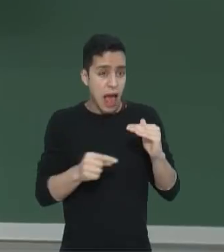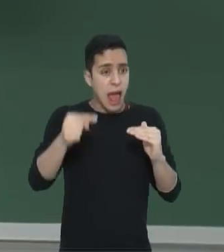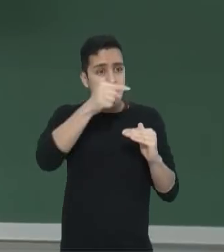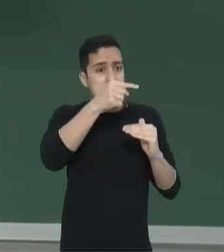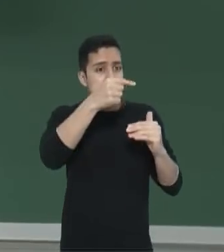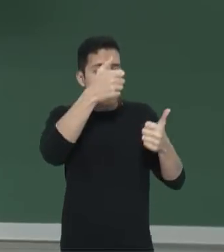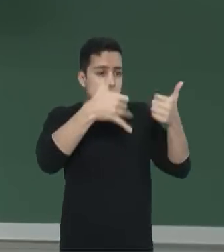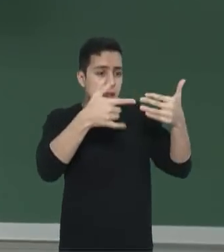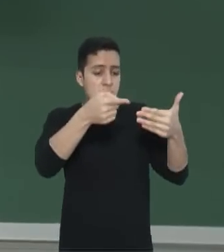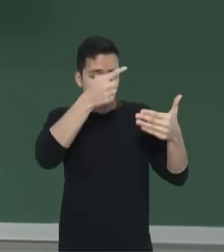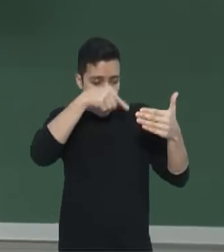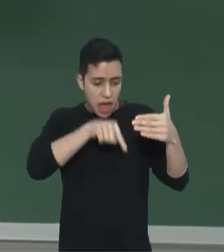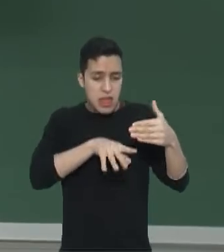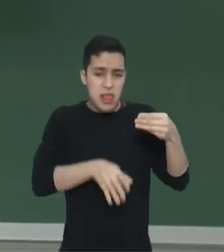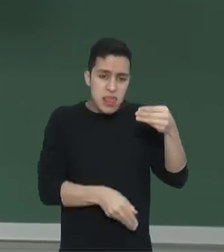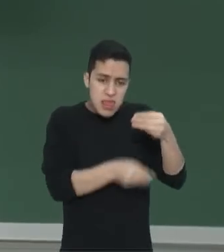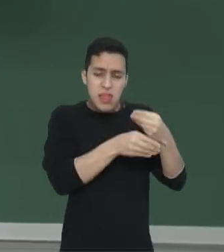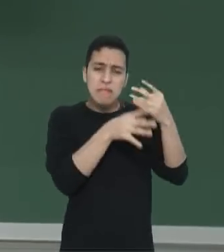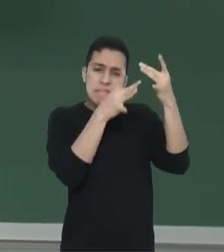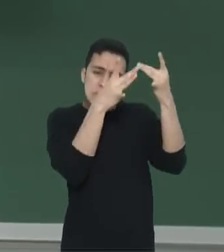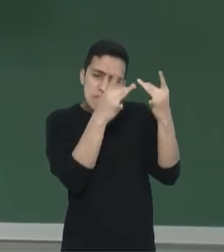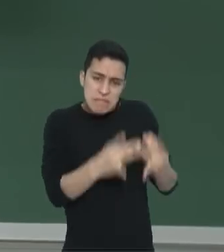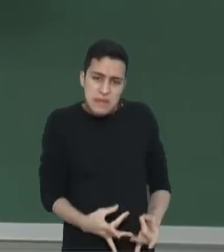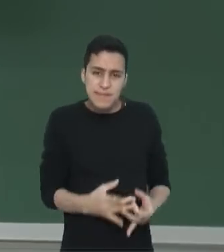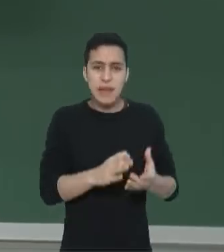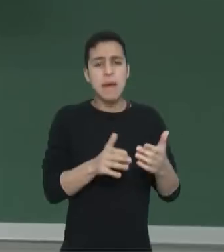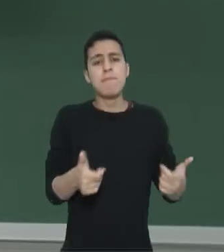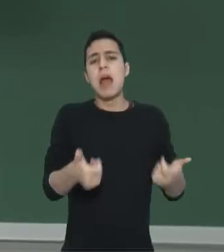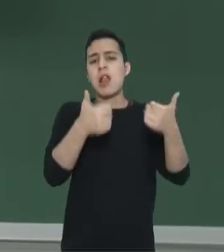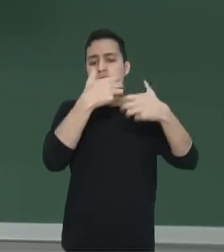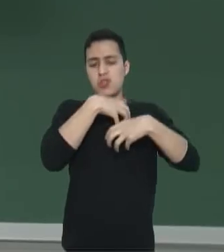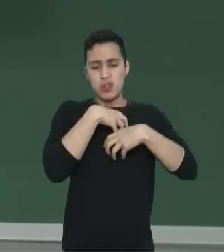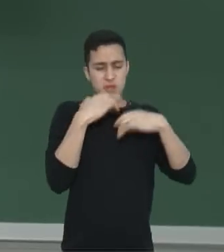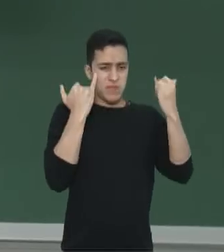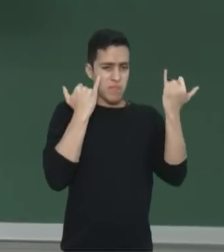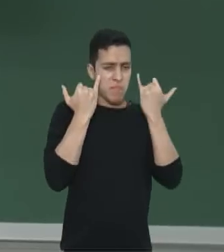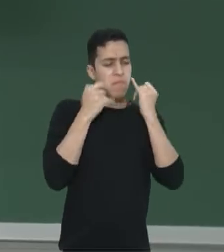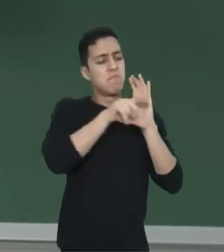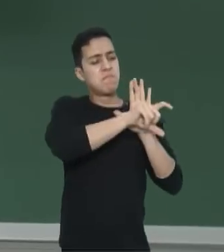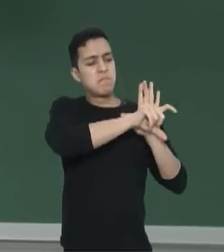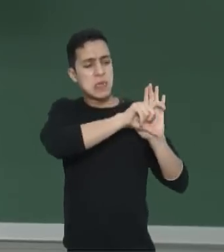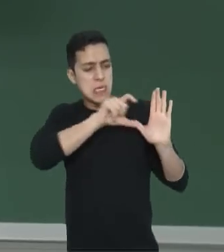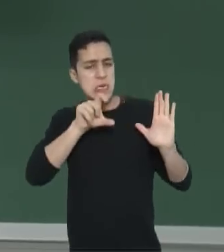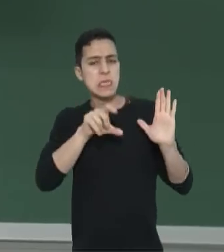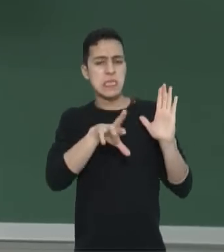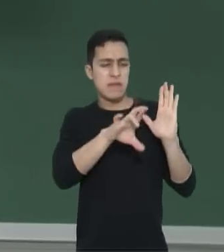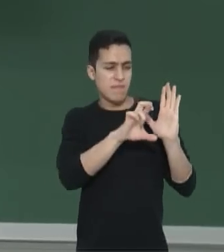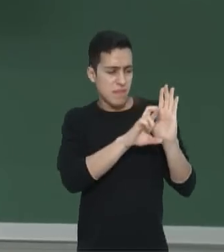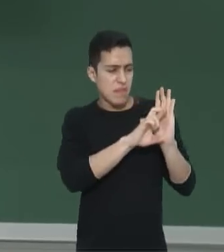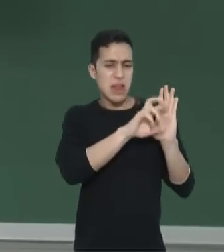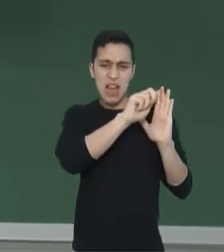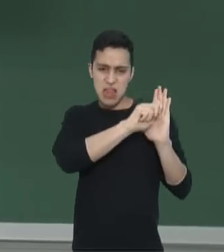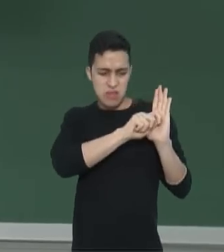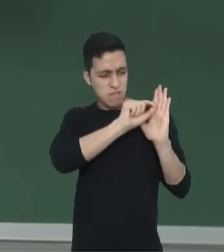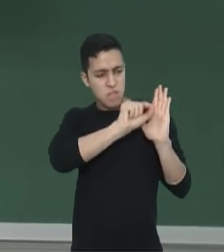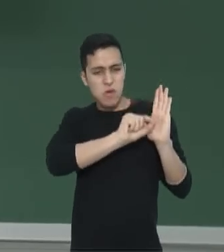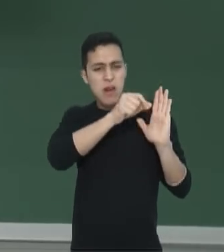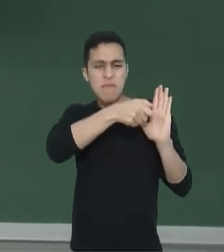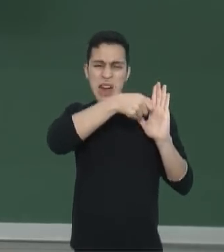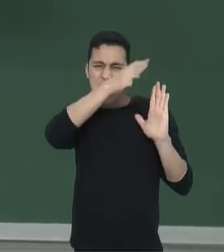temos detalhes, é uma forma de detalhar e explicar melhor a informação do parágrafo do artigo, certo?